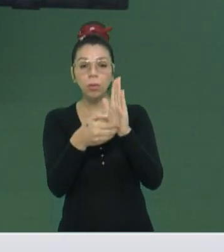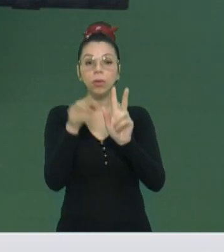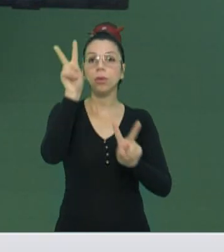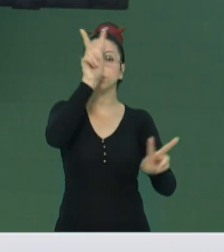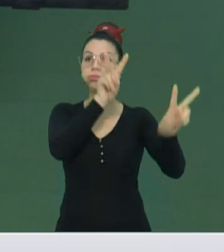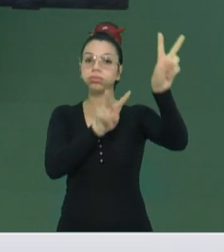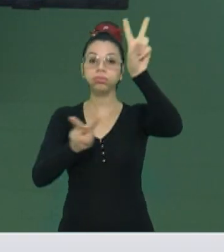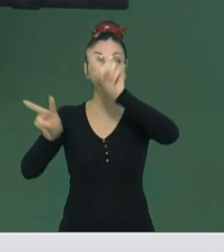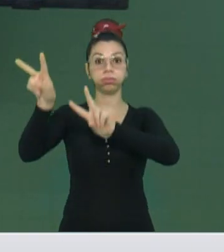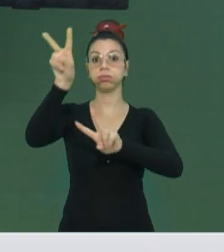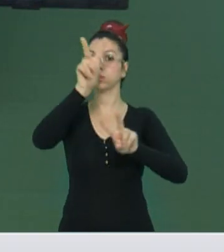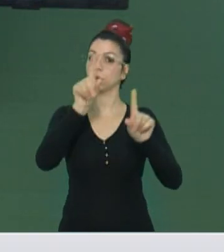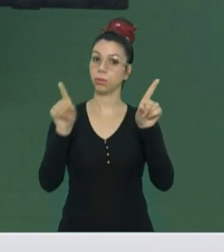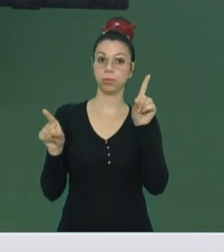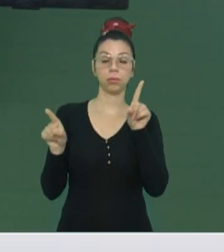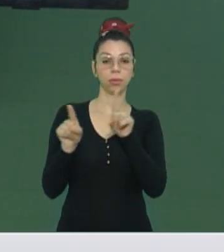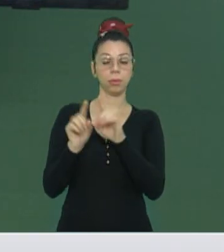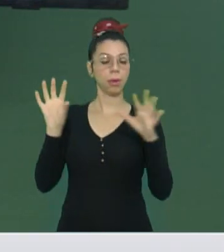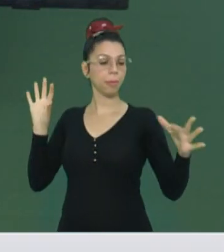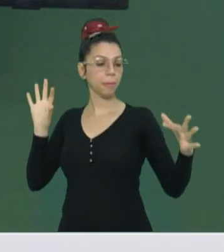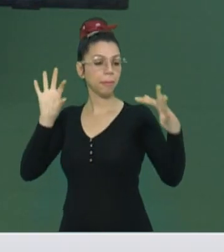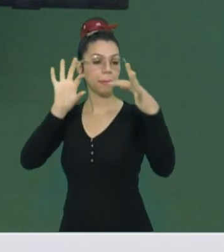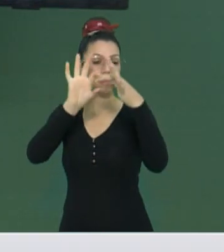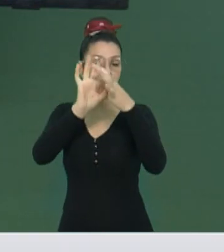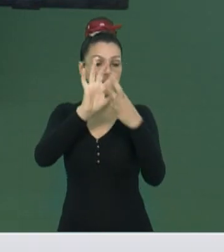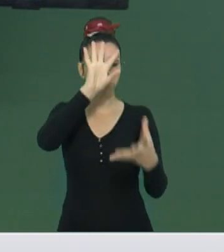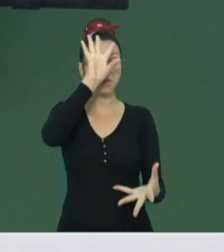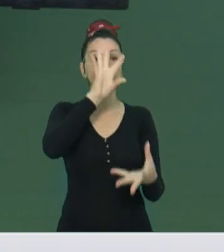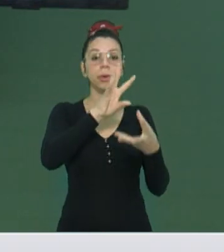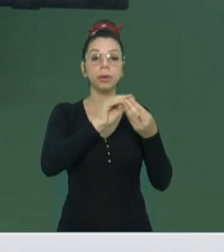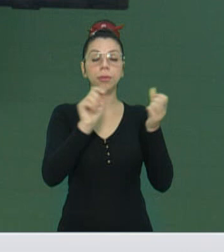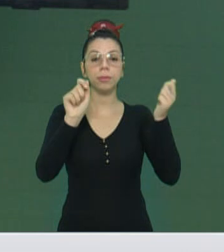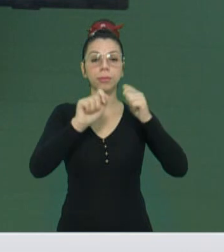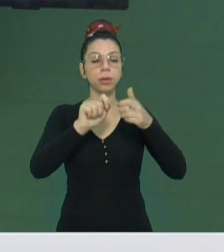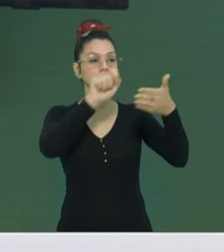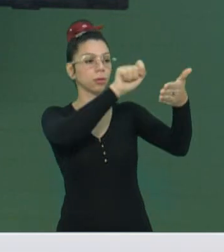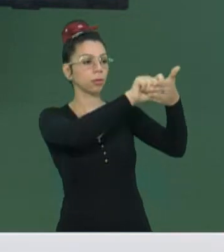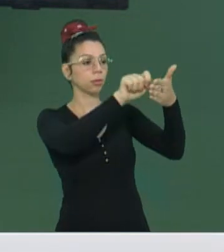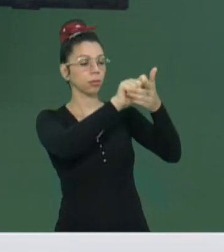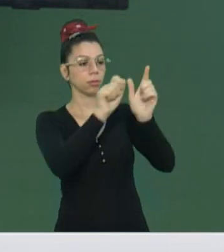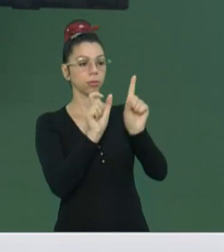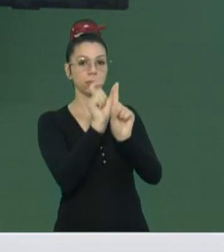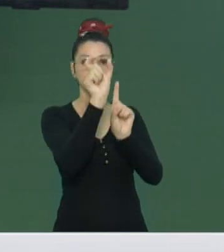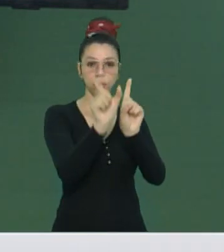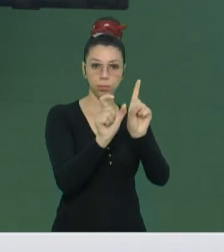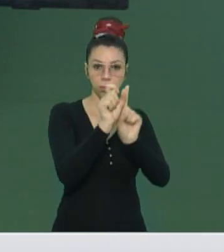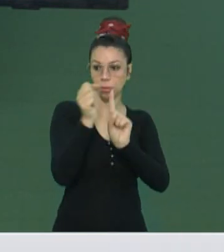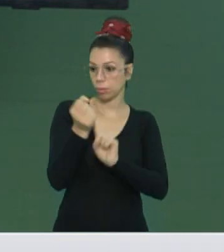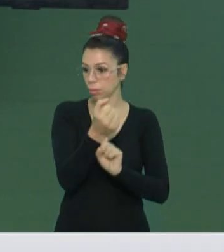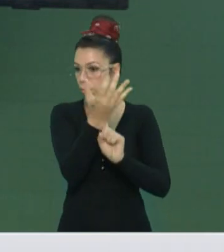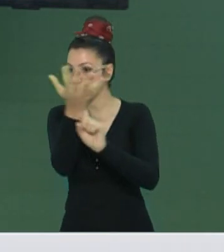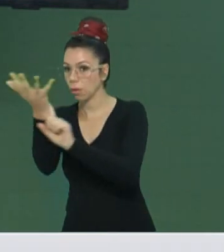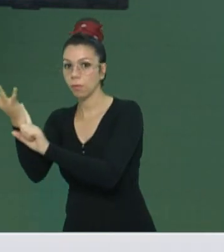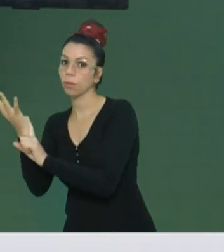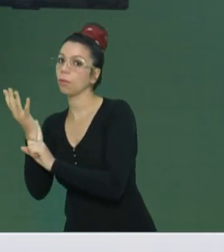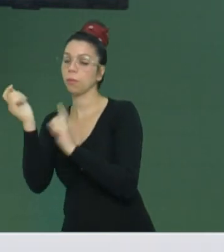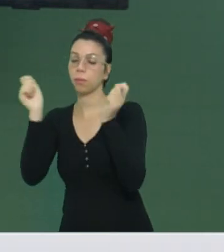que nós temos aqui. Para compreender uma charge, nós temos que fazer a leitura do verbal e do não